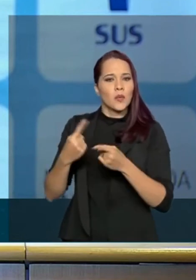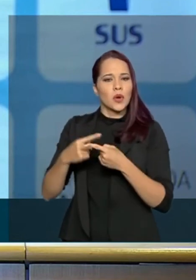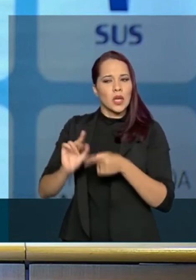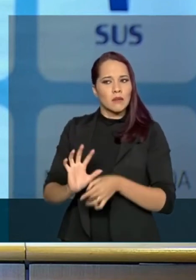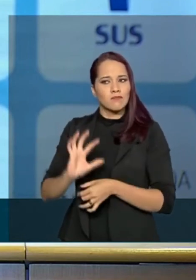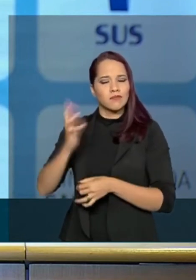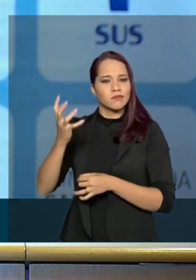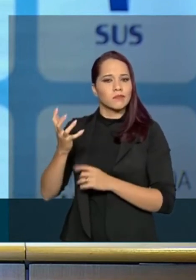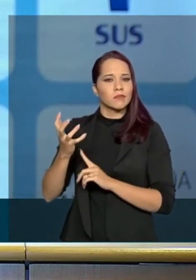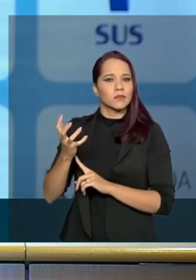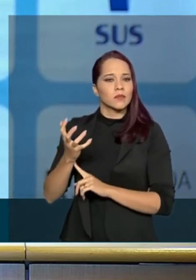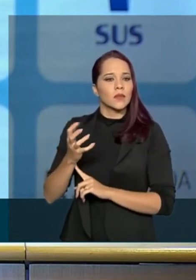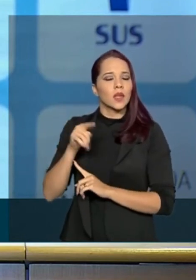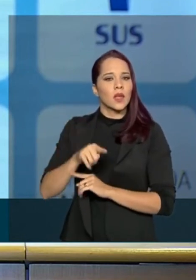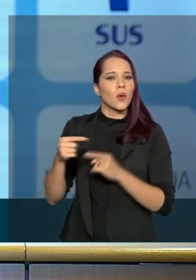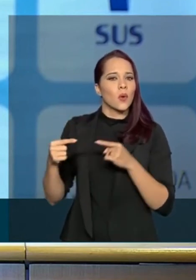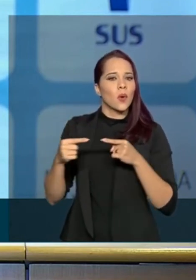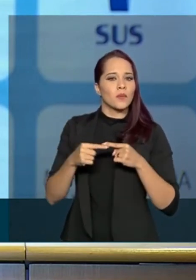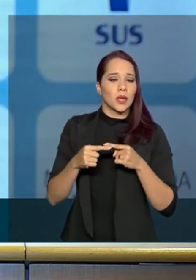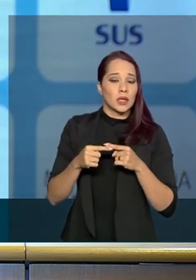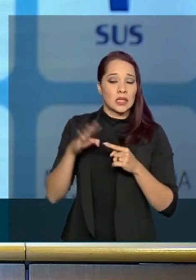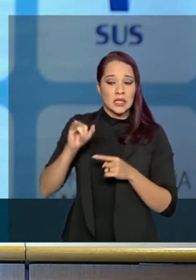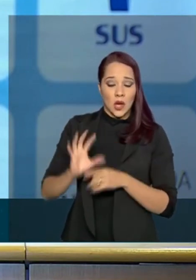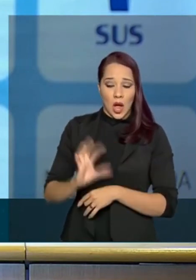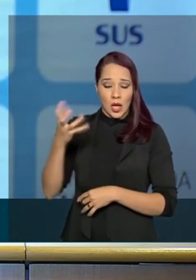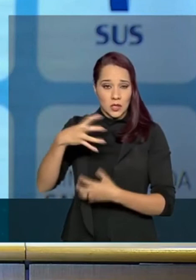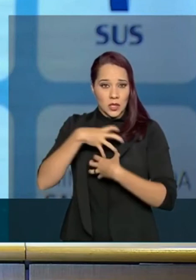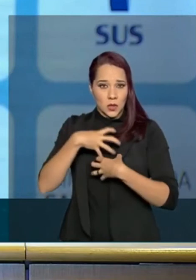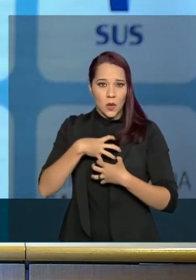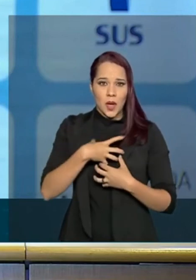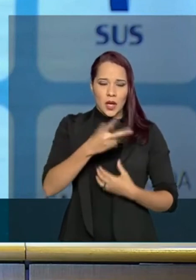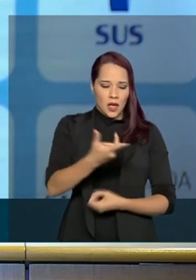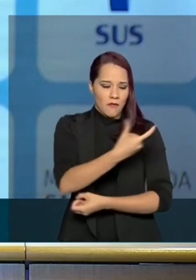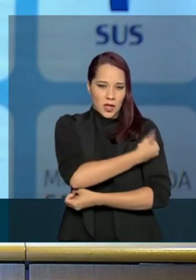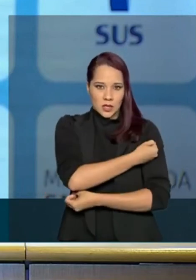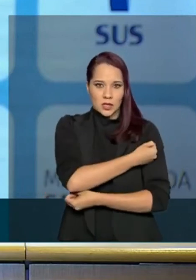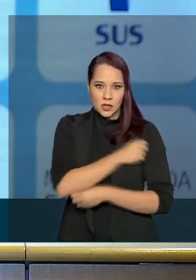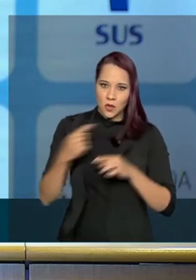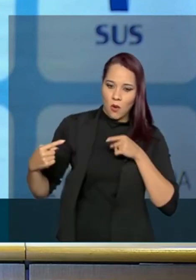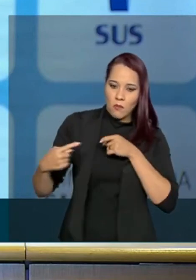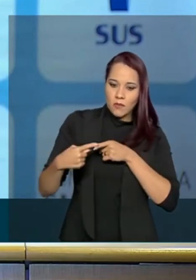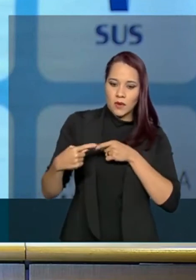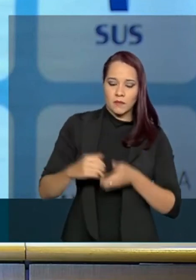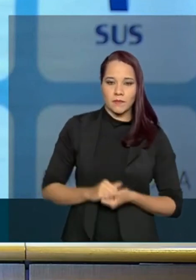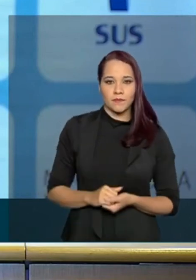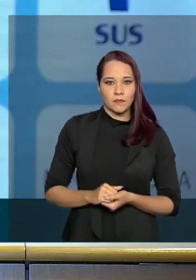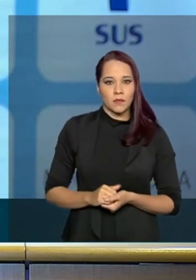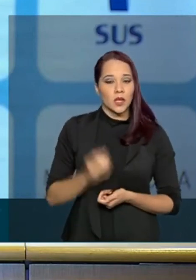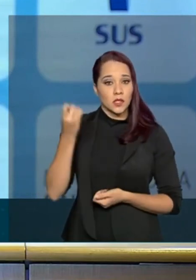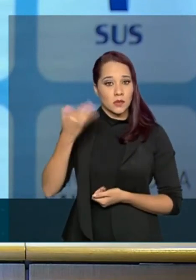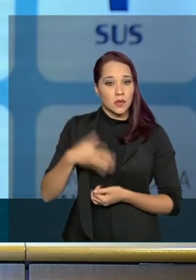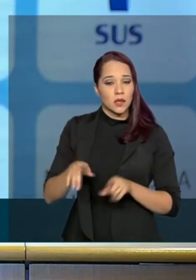causalidade, ou seja, a relação entre o evento adverso e a administração da vacina. Nós